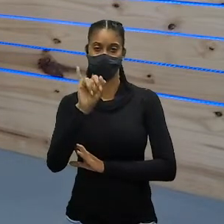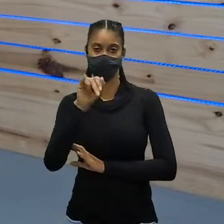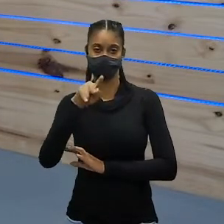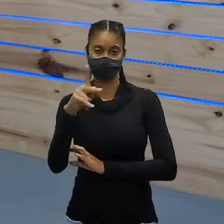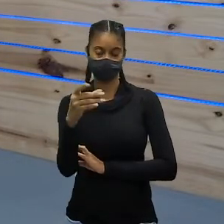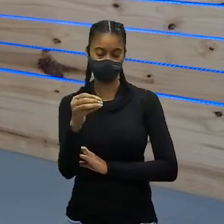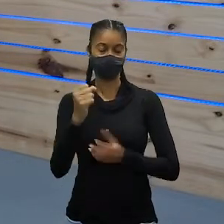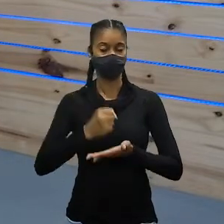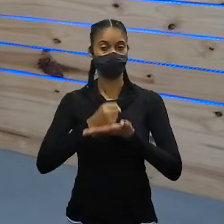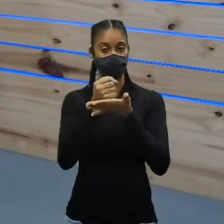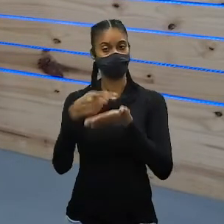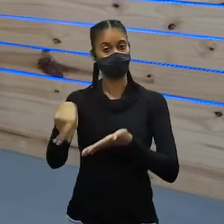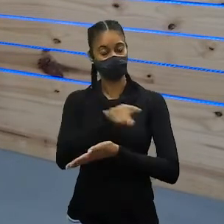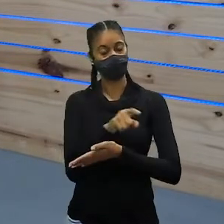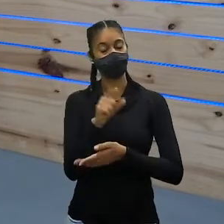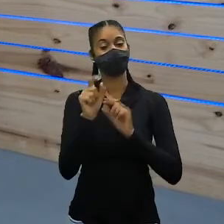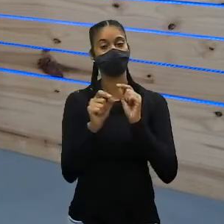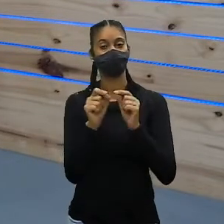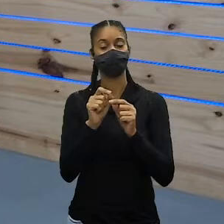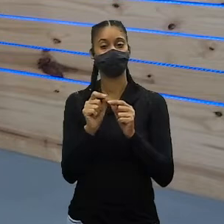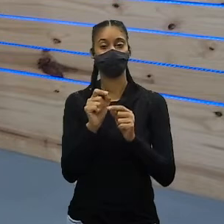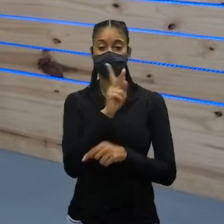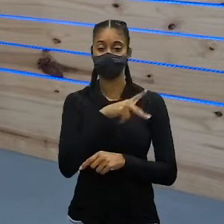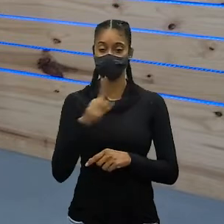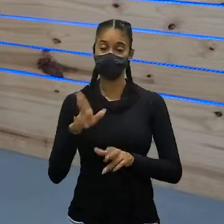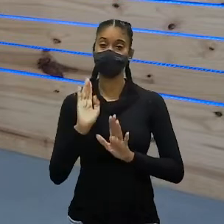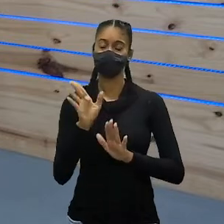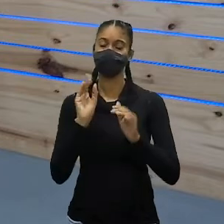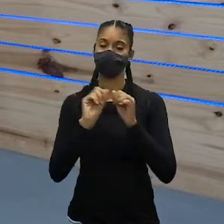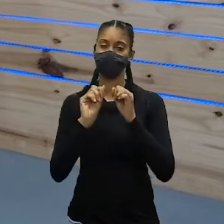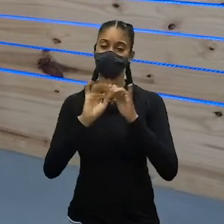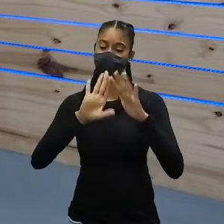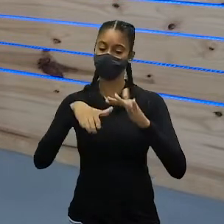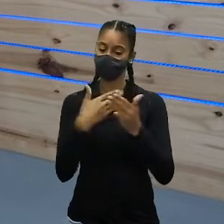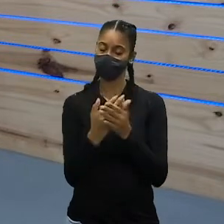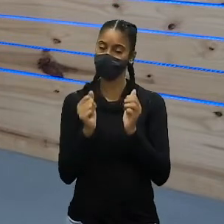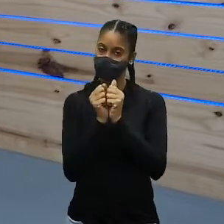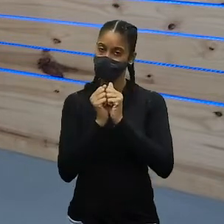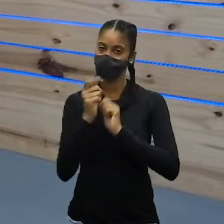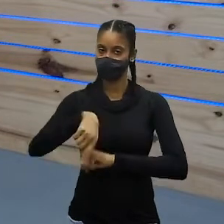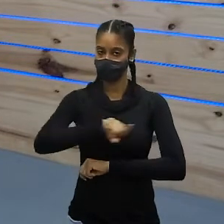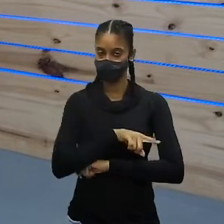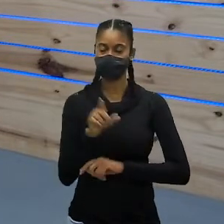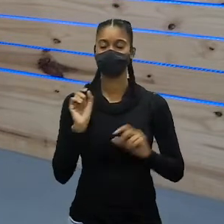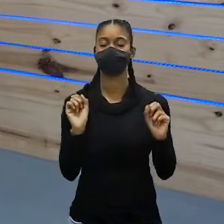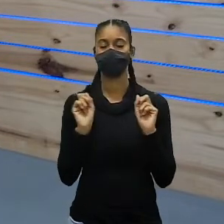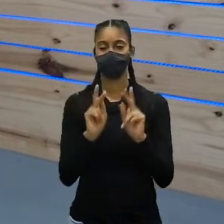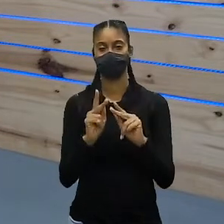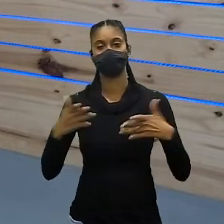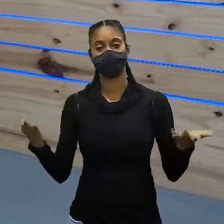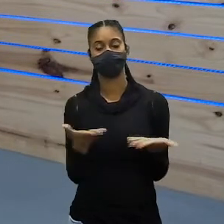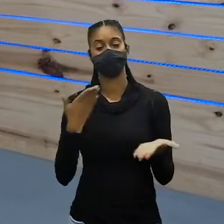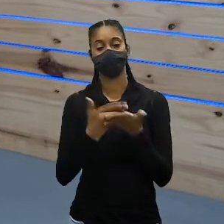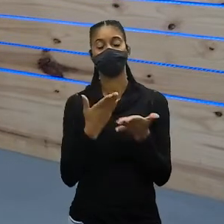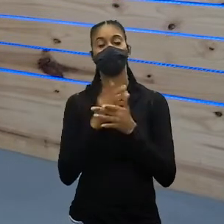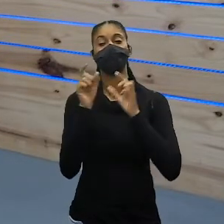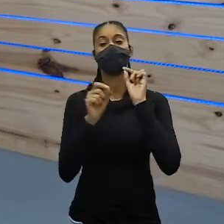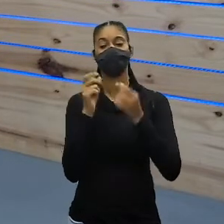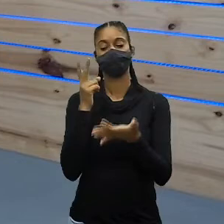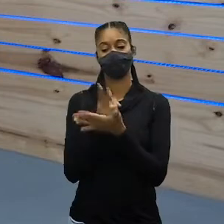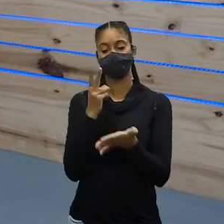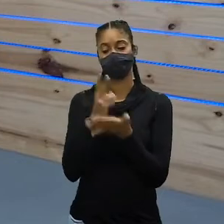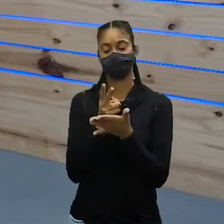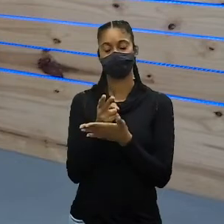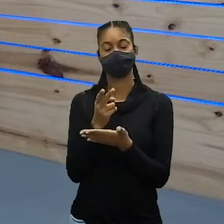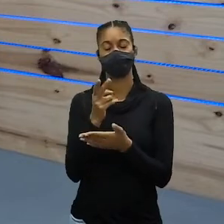grande missão que o seu professor aí na sua escola já está desempenhando com você, tá? A aula de hoje vai ser uma continuação da